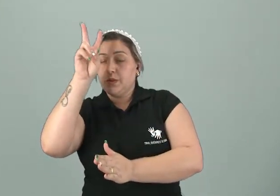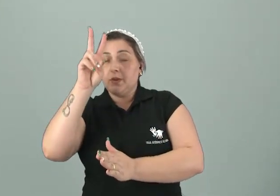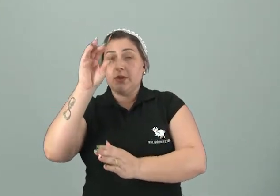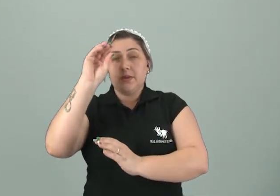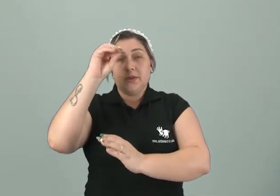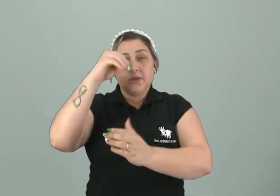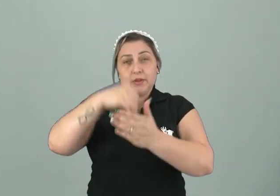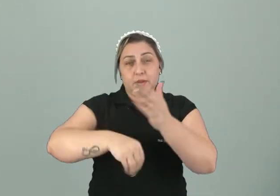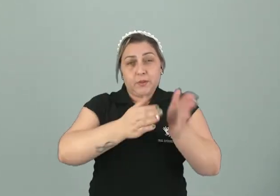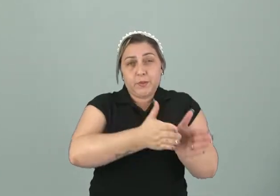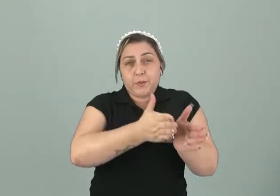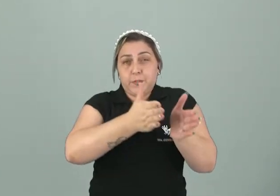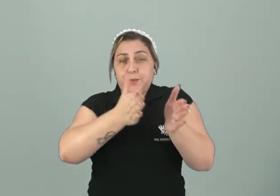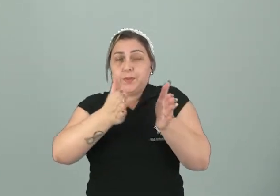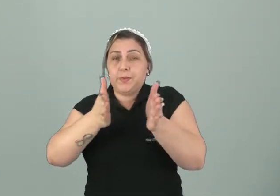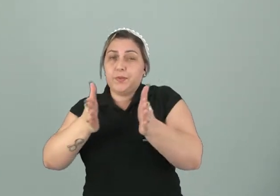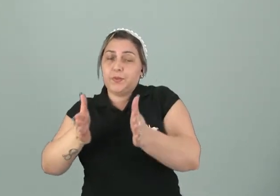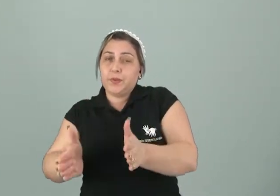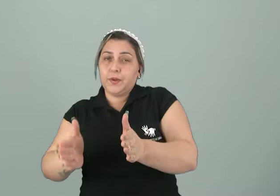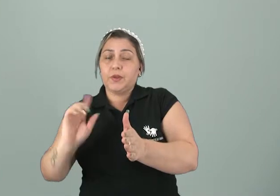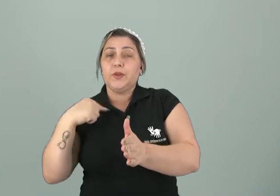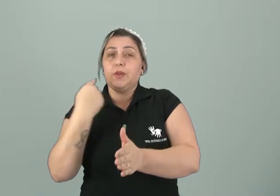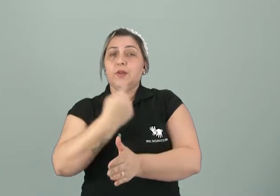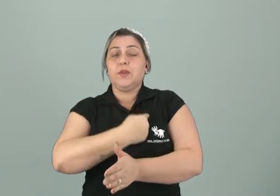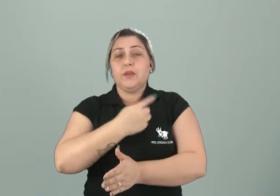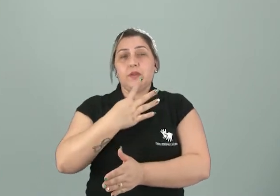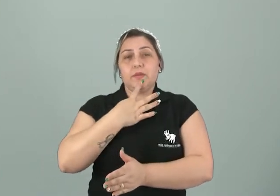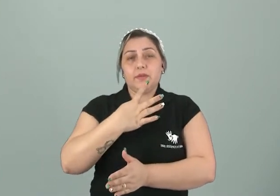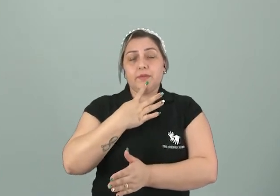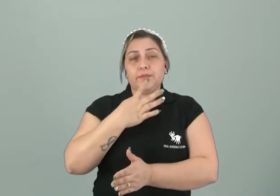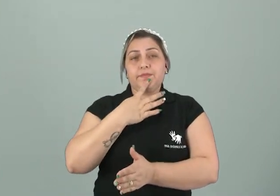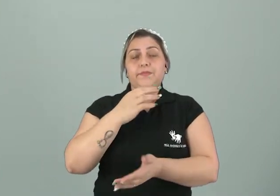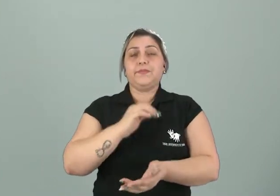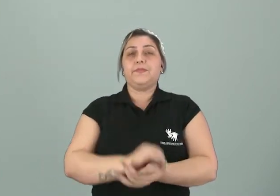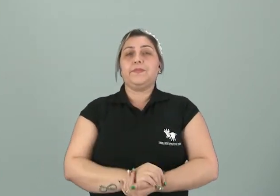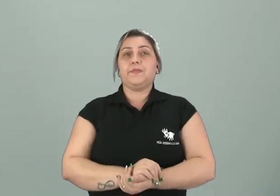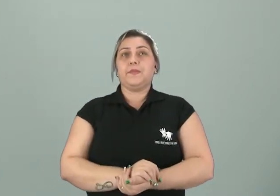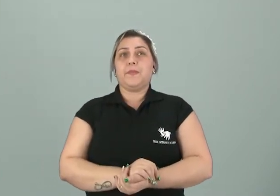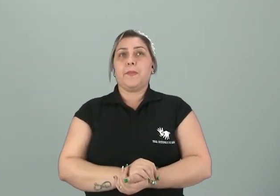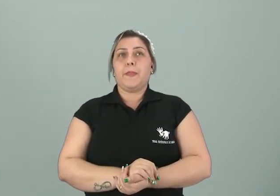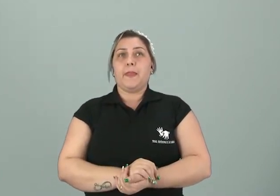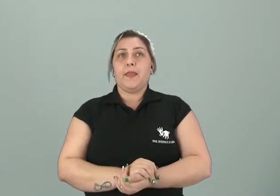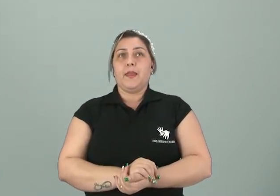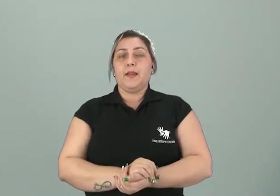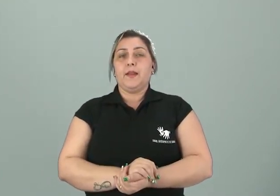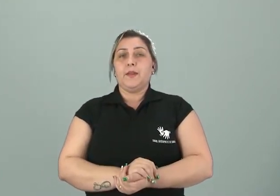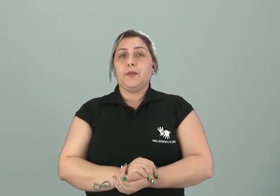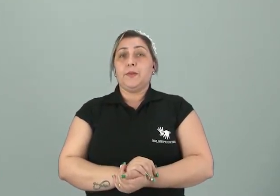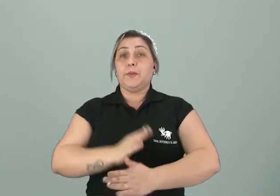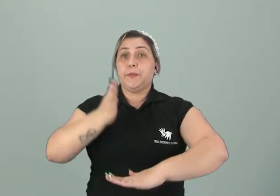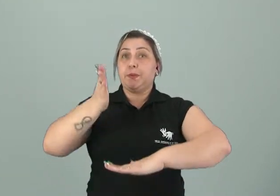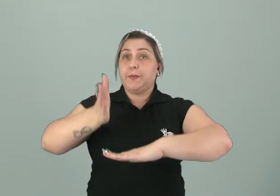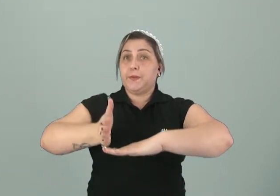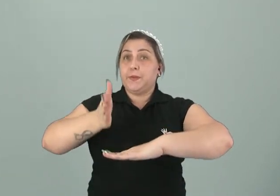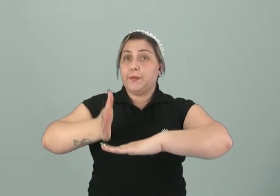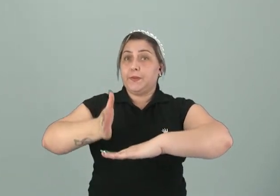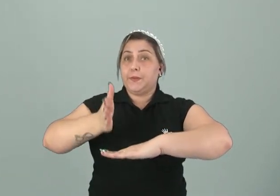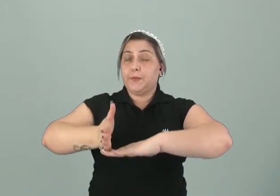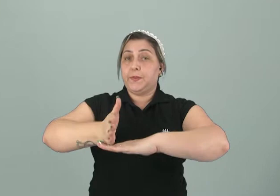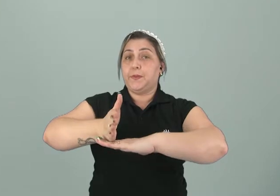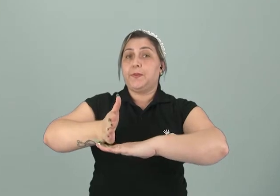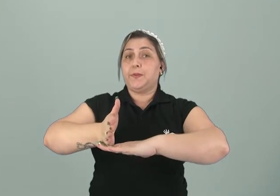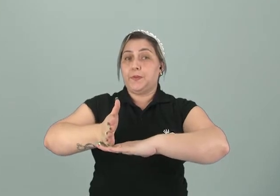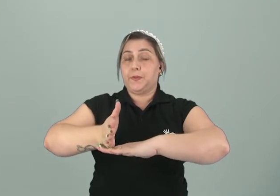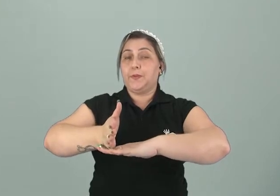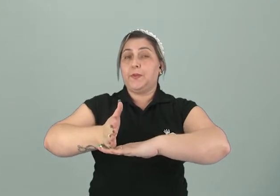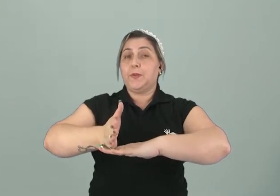toda aquela periodização que a gente conhece, que é o período da Idade Média, período medieval. Só